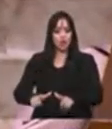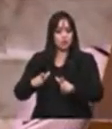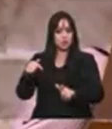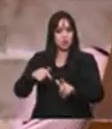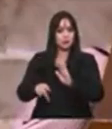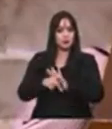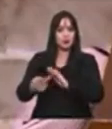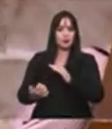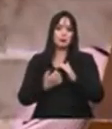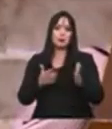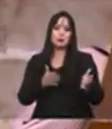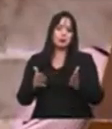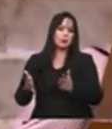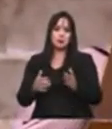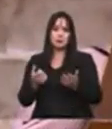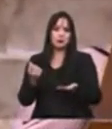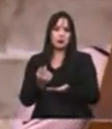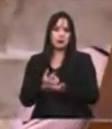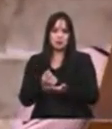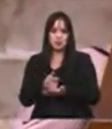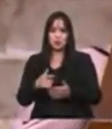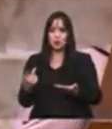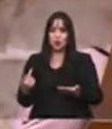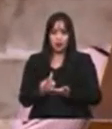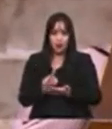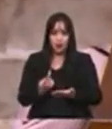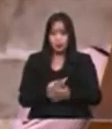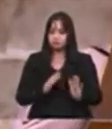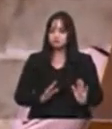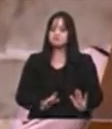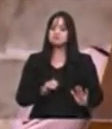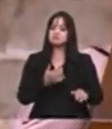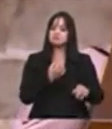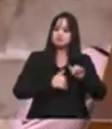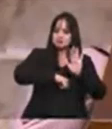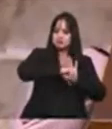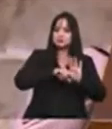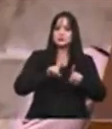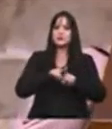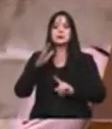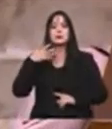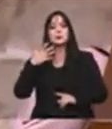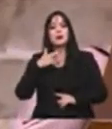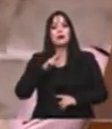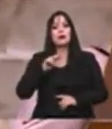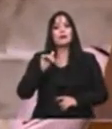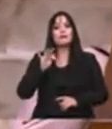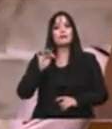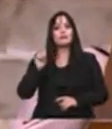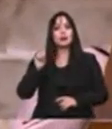da empresa no período de pagamento das vantagens indevidas e o depoimento de Rafael Ângelo, um dos